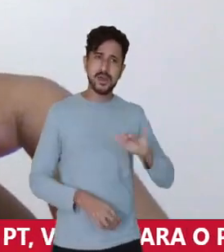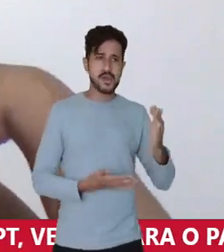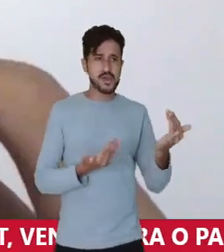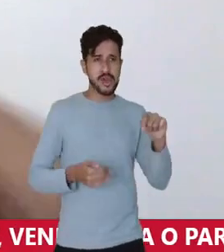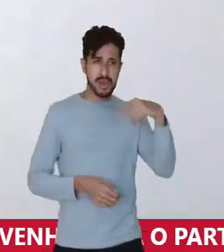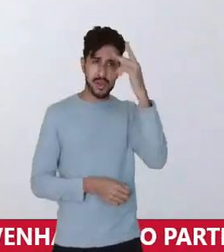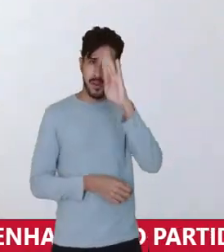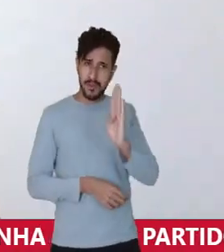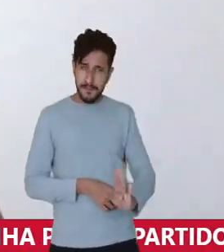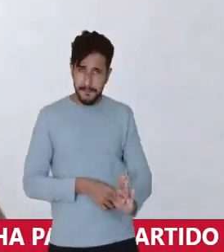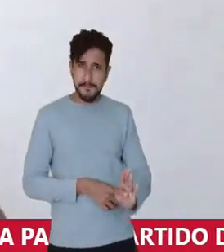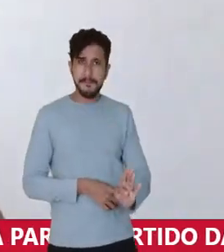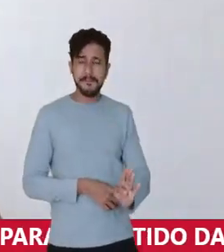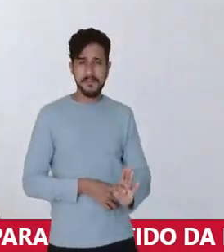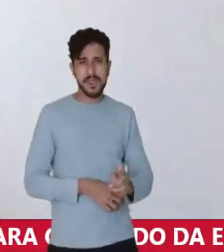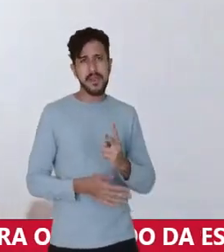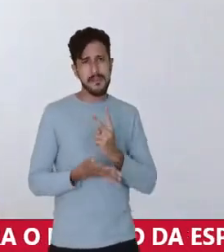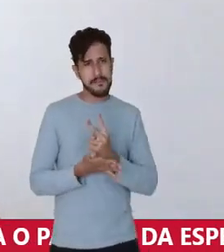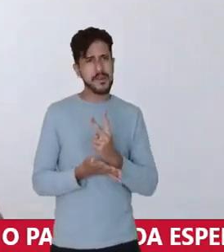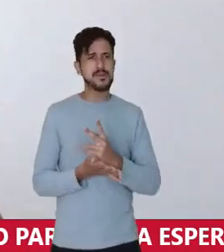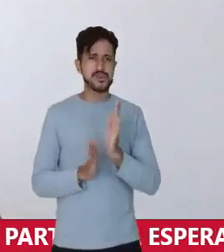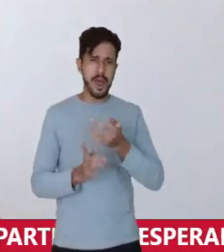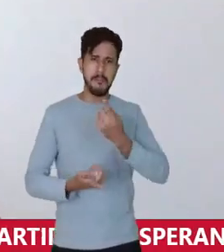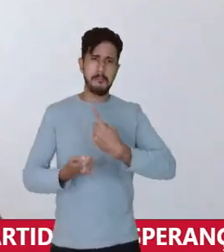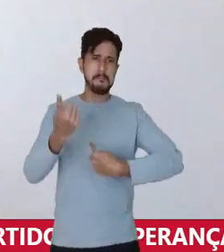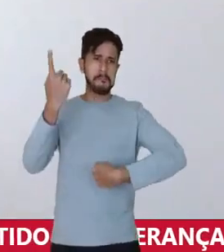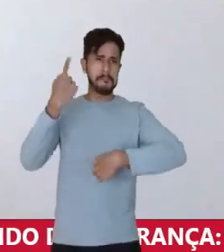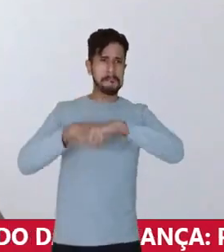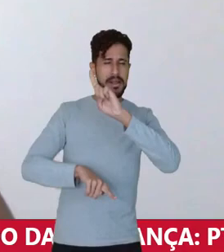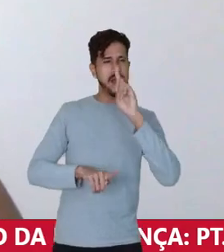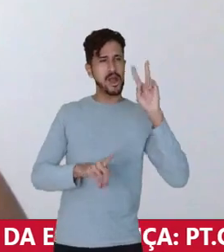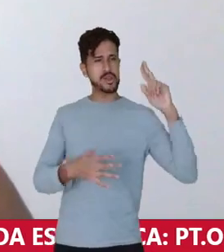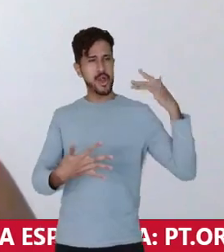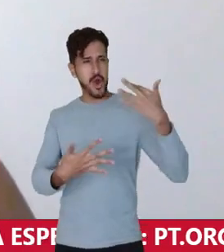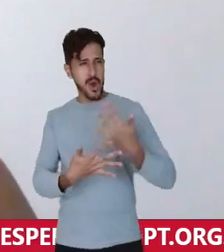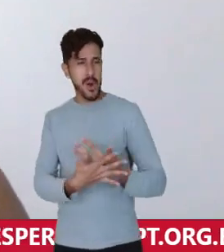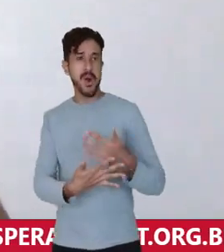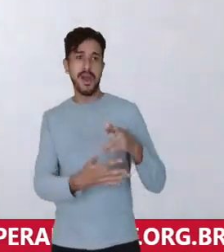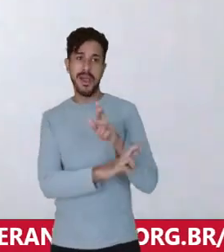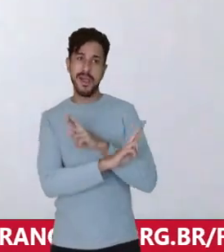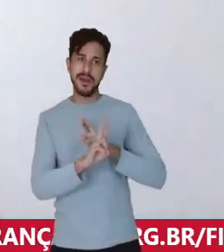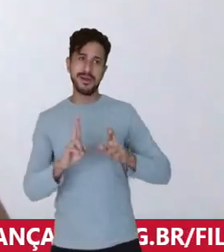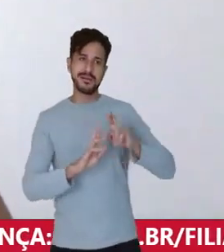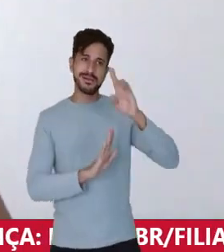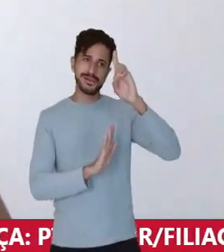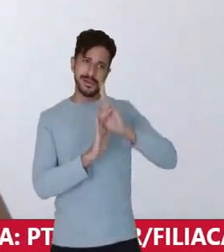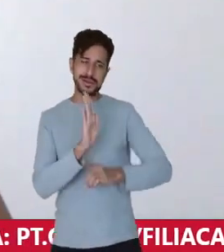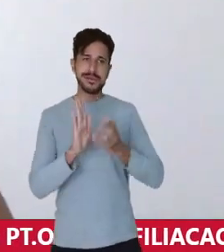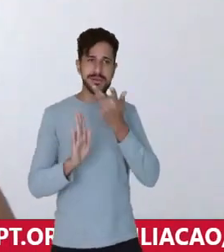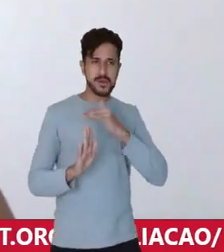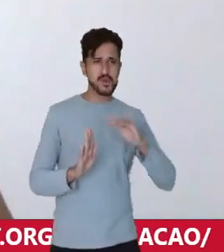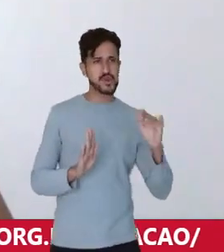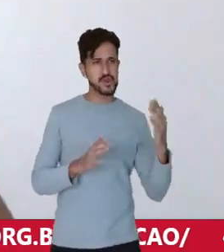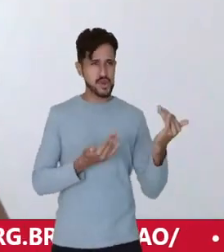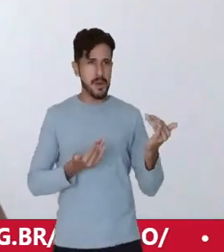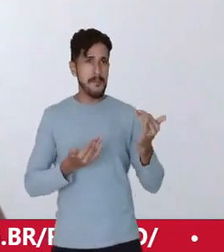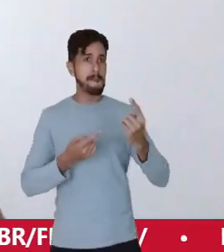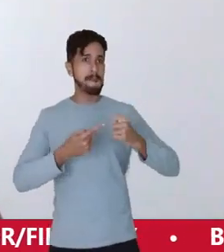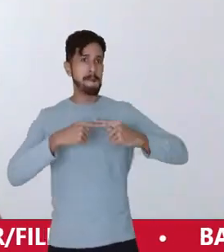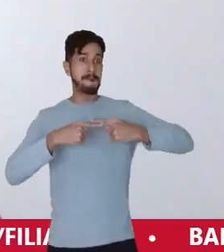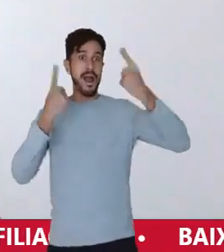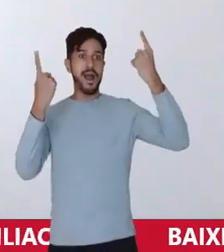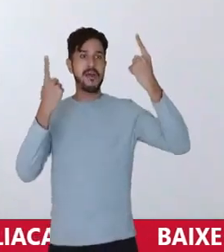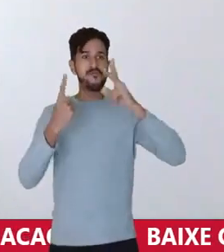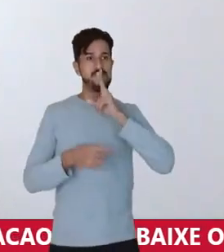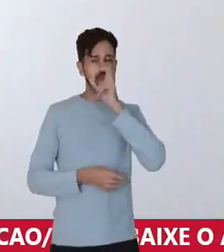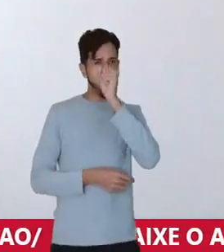nosso país, né, que apesar de ter mudado muito a história em relação a direitos das crianças e adolescentes do nosso